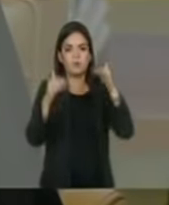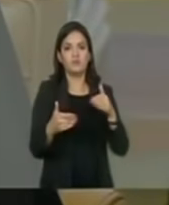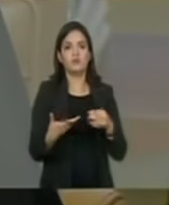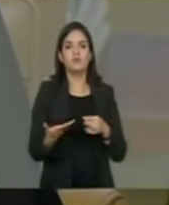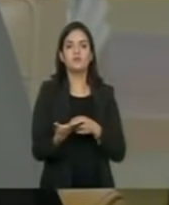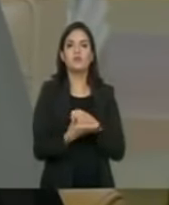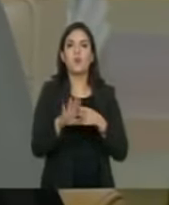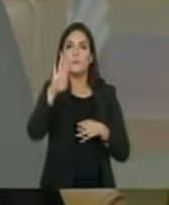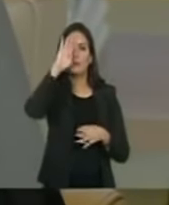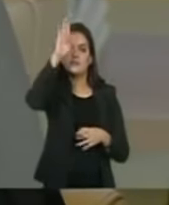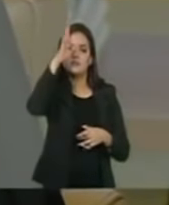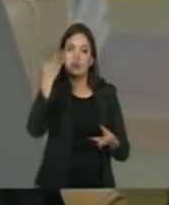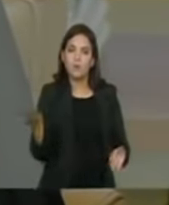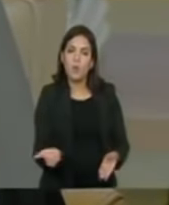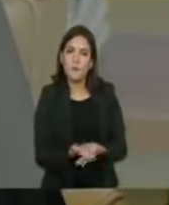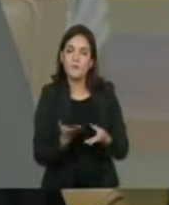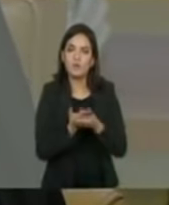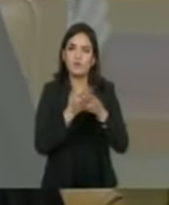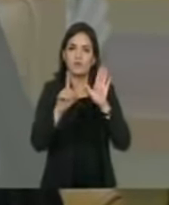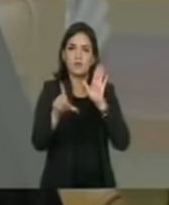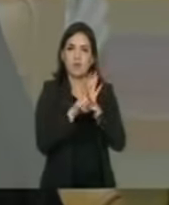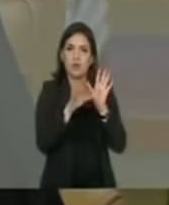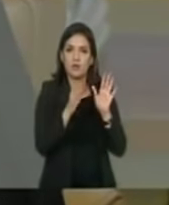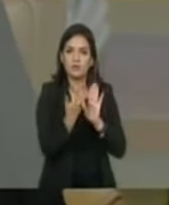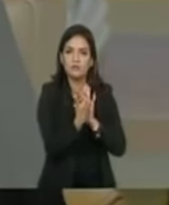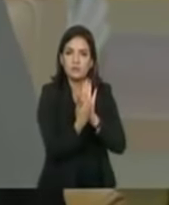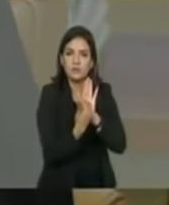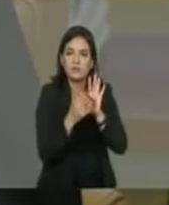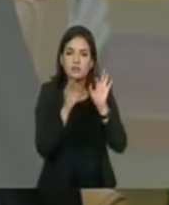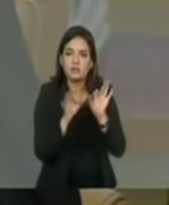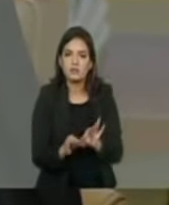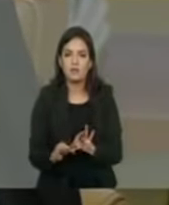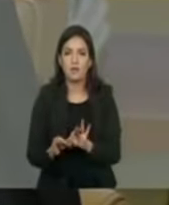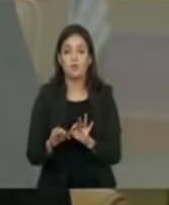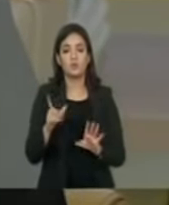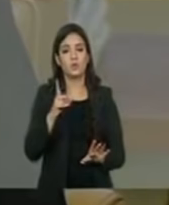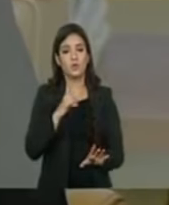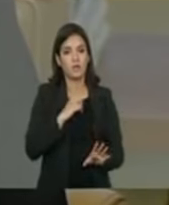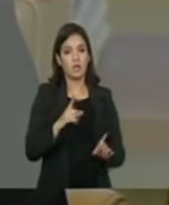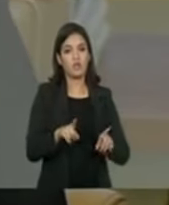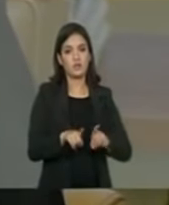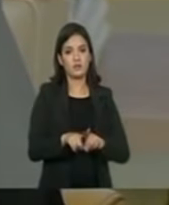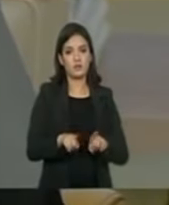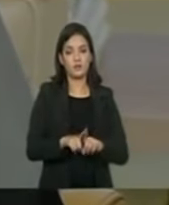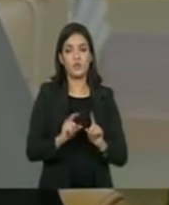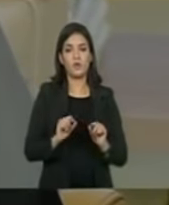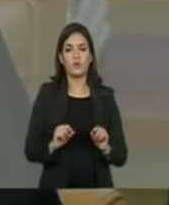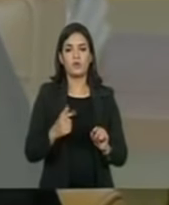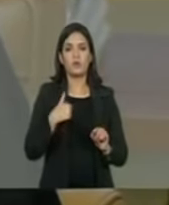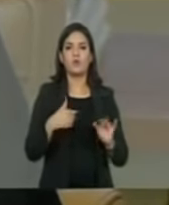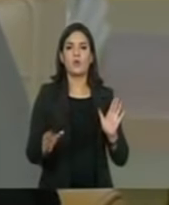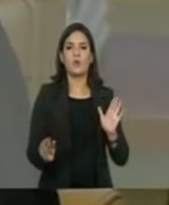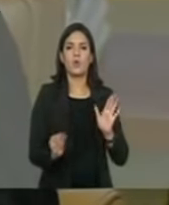processo legal uns o anti adverte o magistério doutrinário que aqui eu é menciono